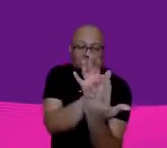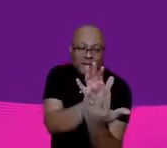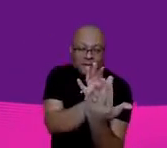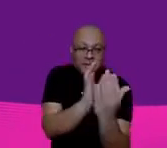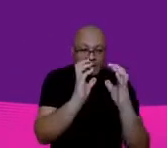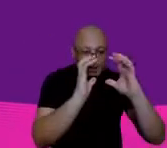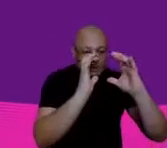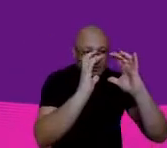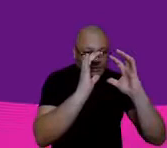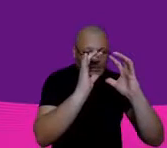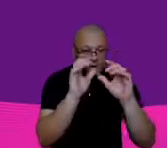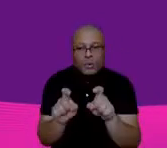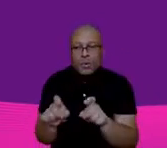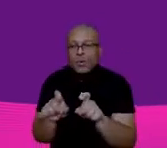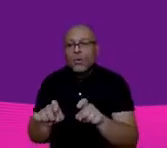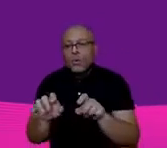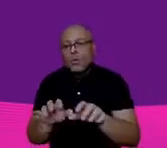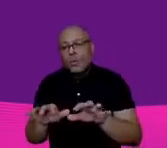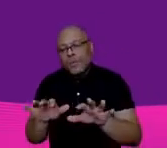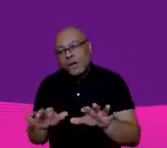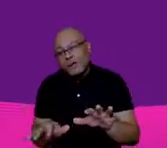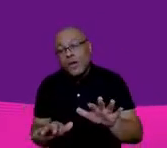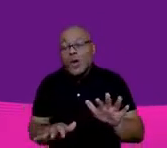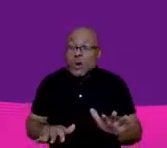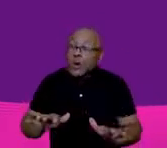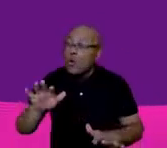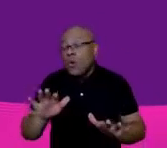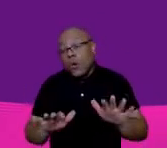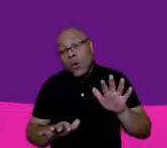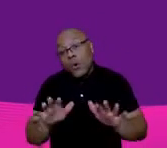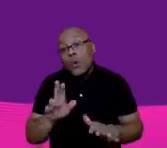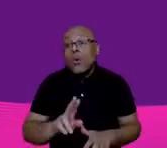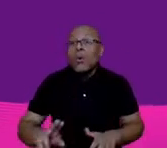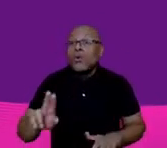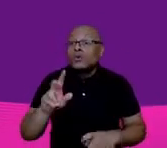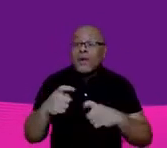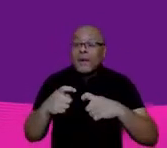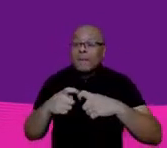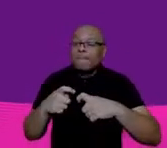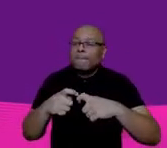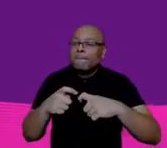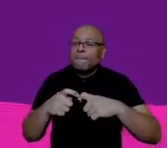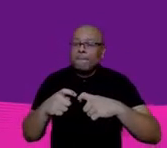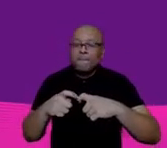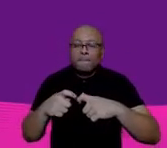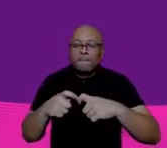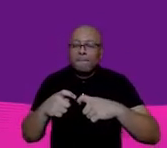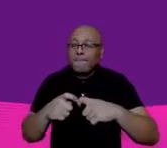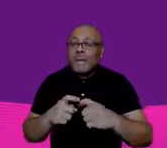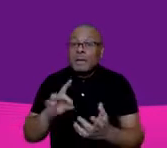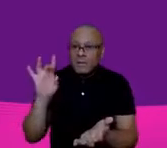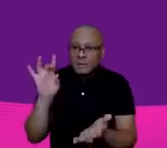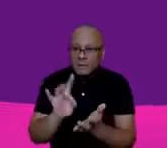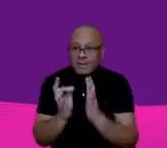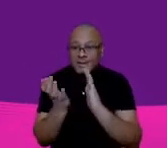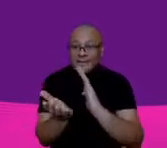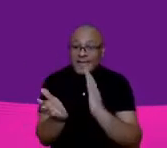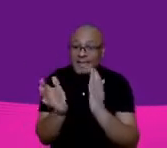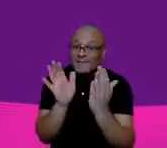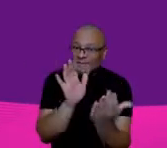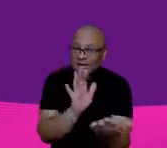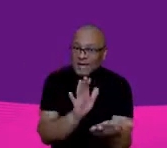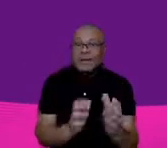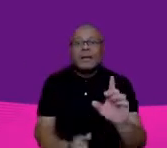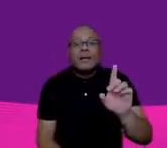eu ouso a dizer que talvez a aplicação médica hoje mais real da interface cerebromática é em DBS, vocês vão entender por